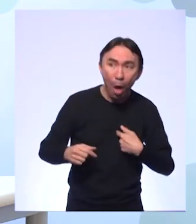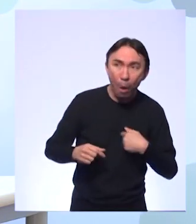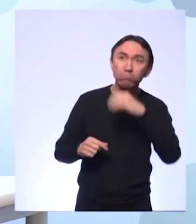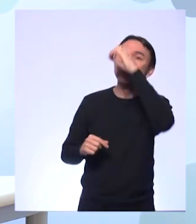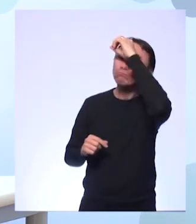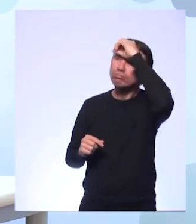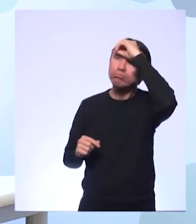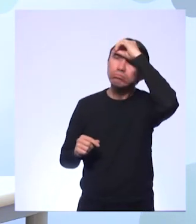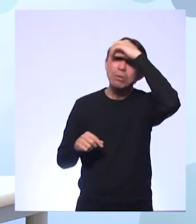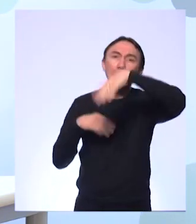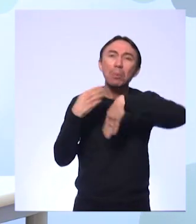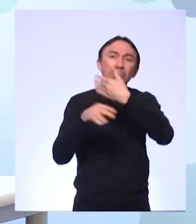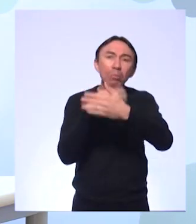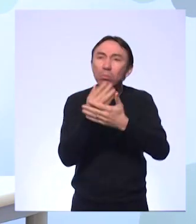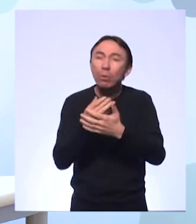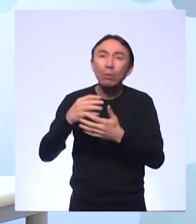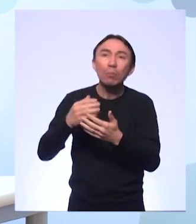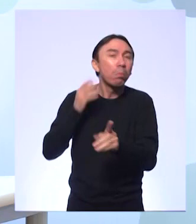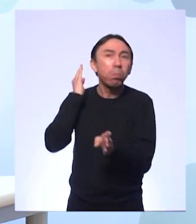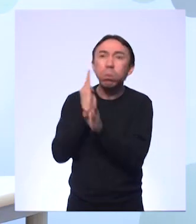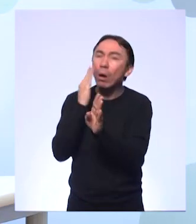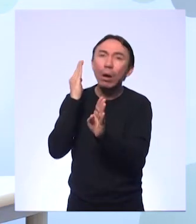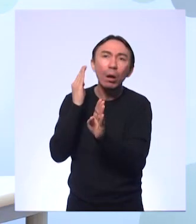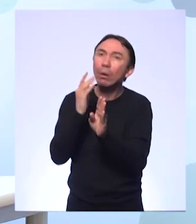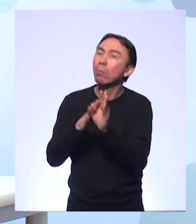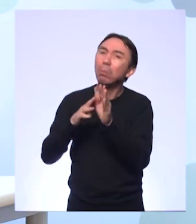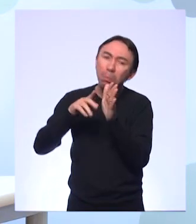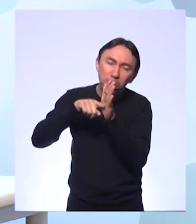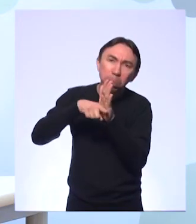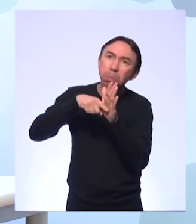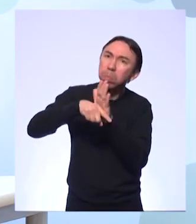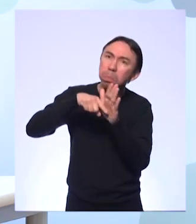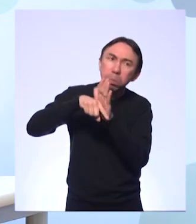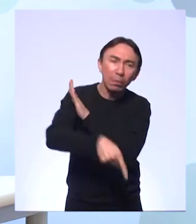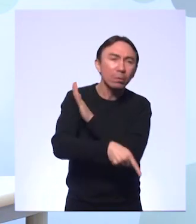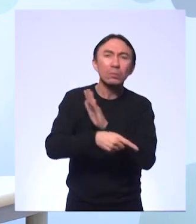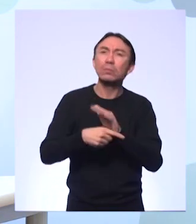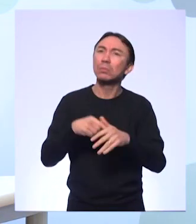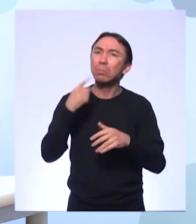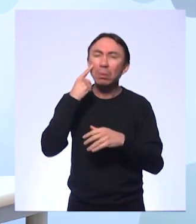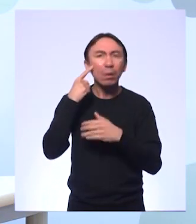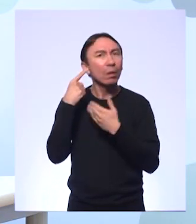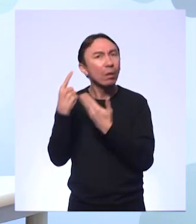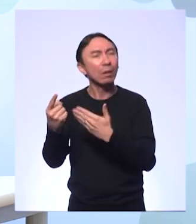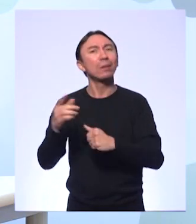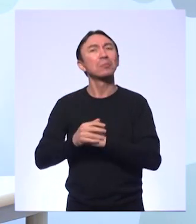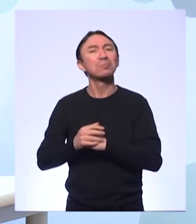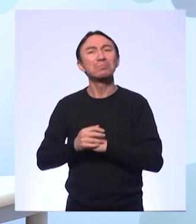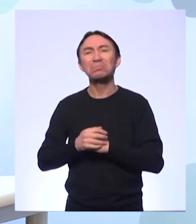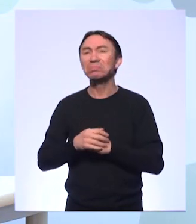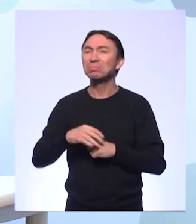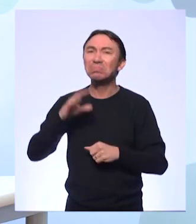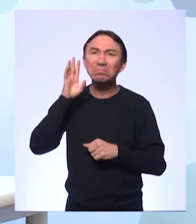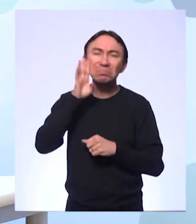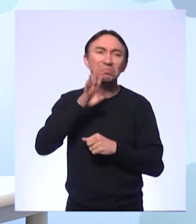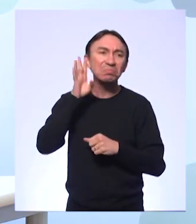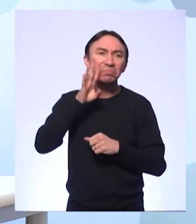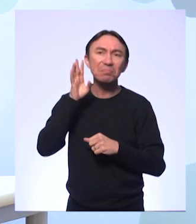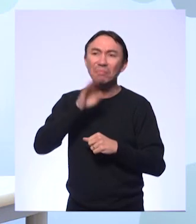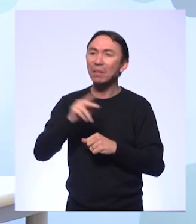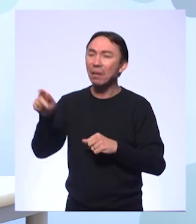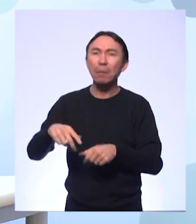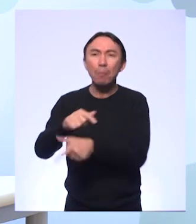aprofundei no assunto, né? Que é um assunto bem interessante, né? Entre o Sahel e o deserto do Saara, favorecer tanto a